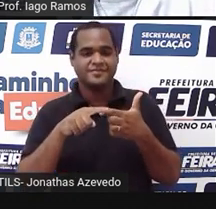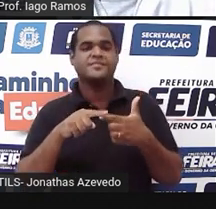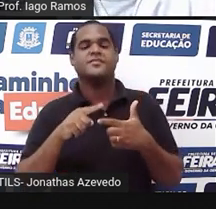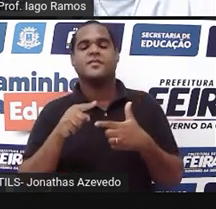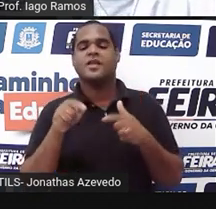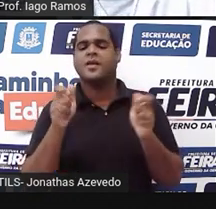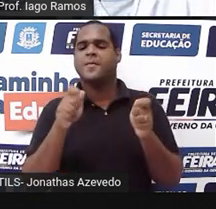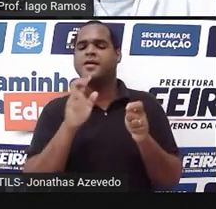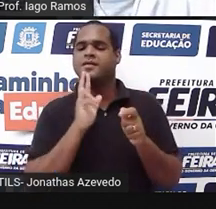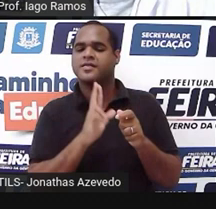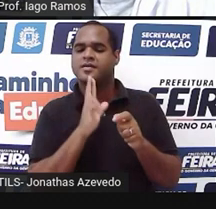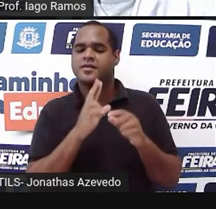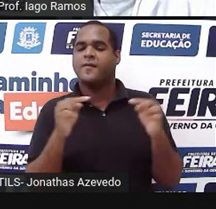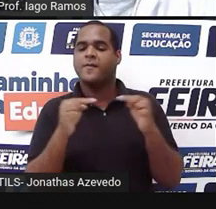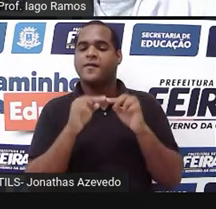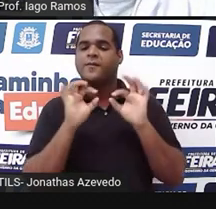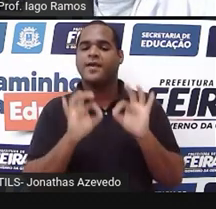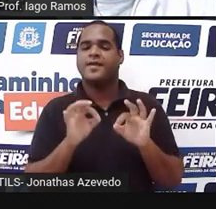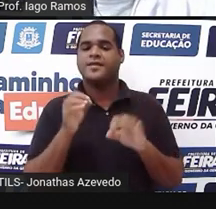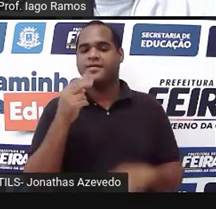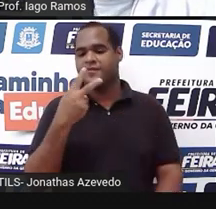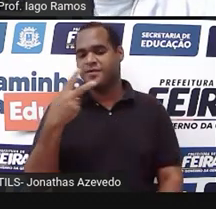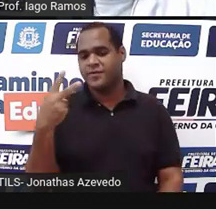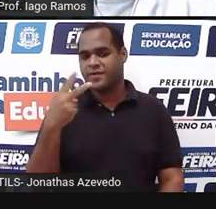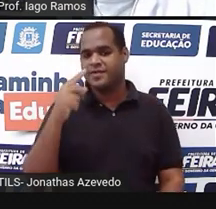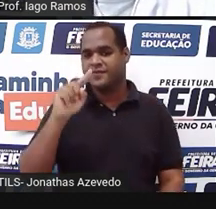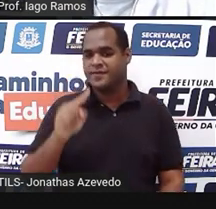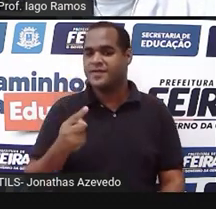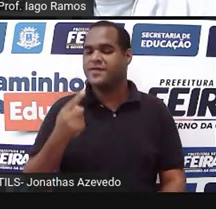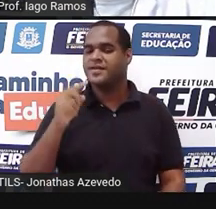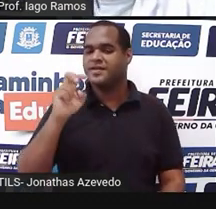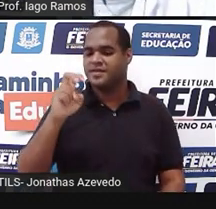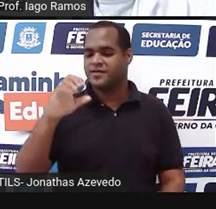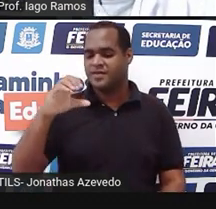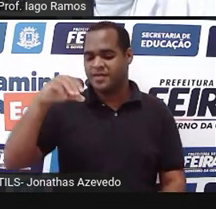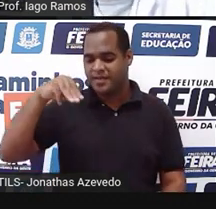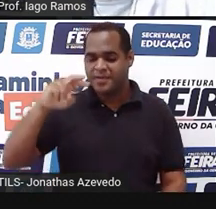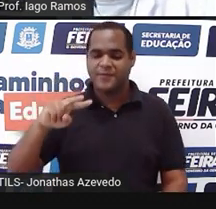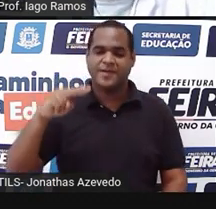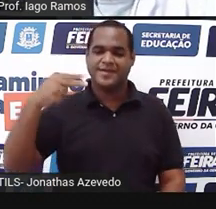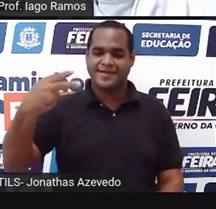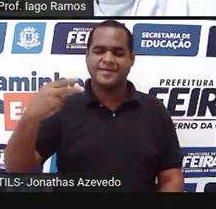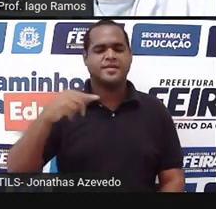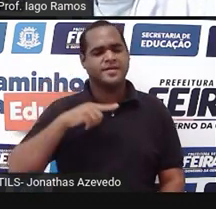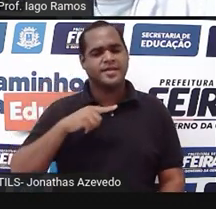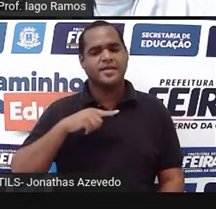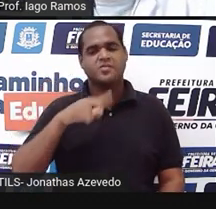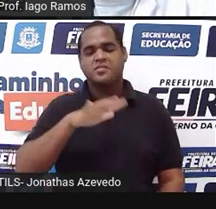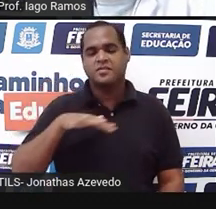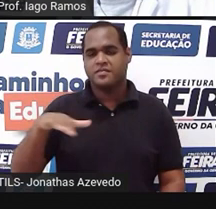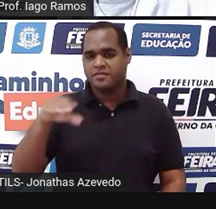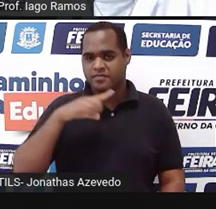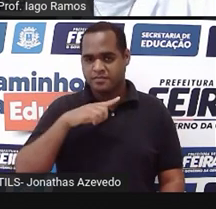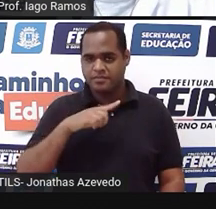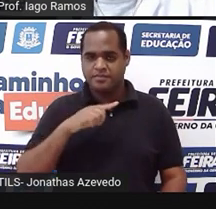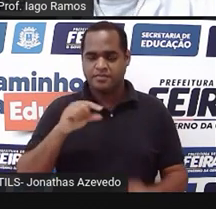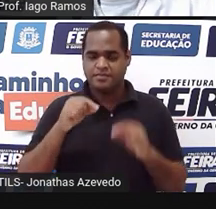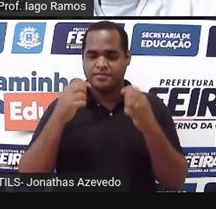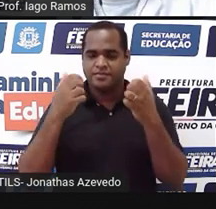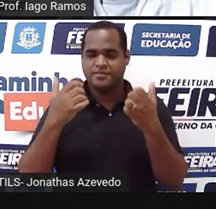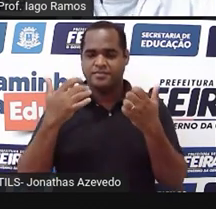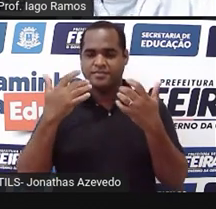e isso vai dar exatamente 22,5 cm quadrados Essa é a área do triângulo